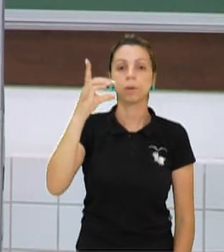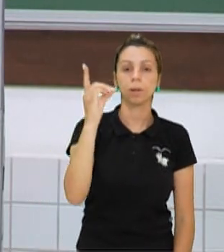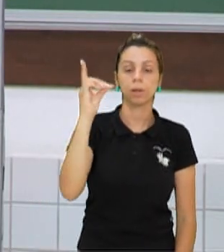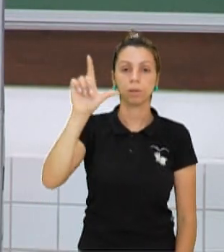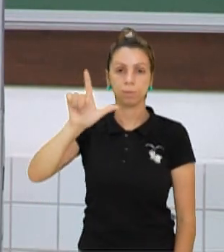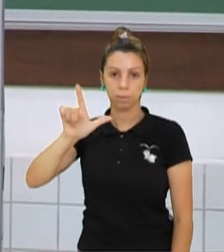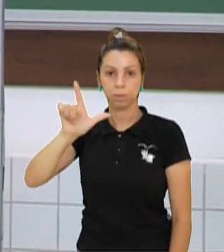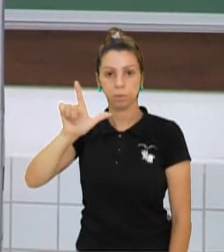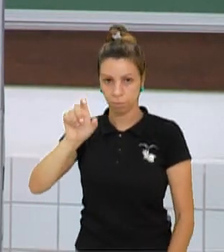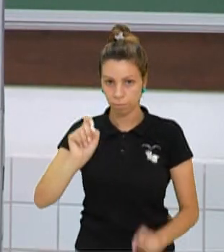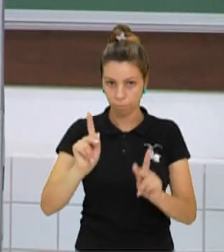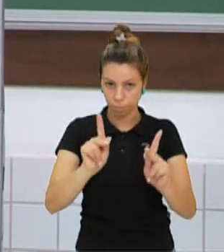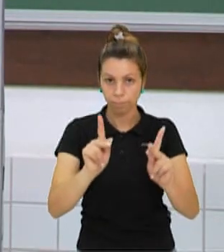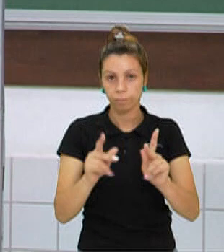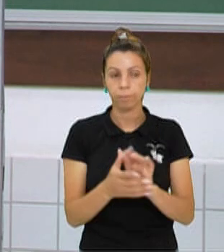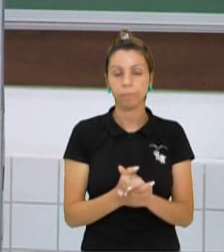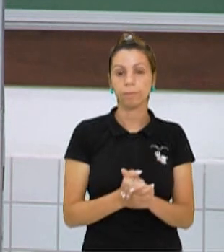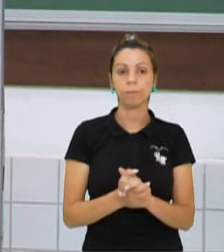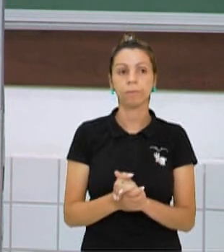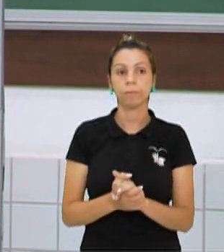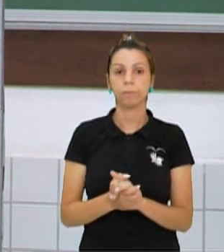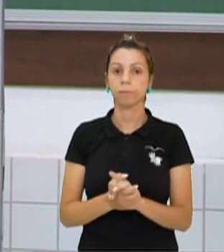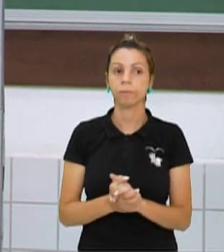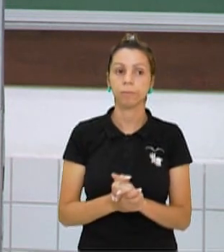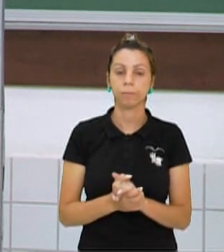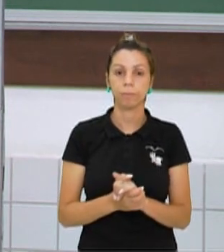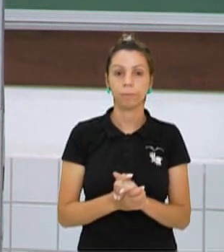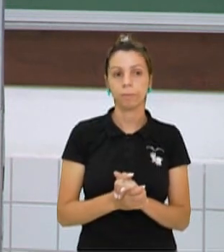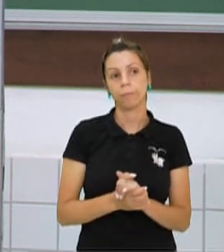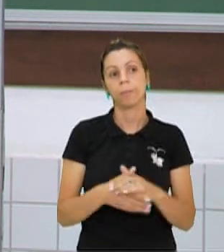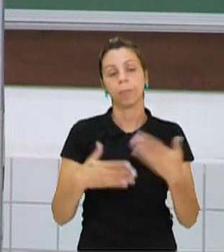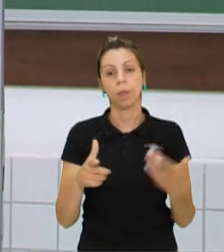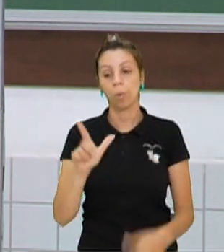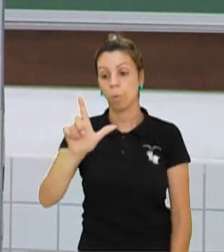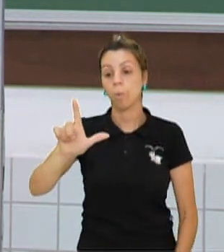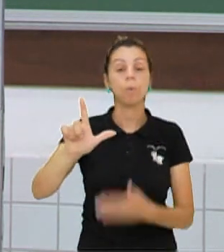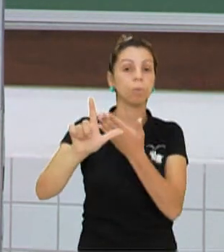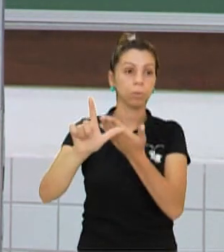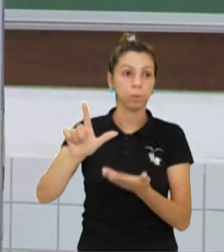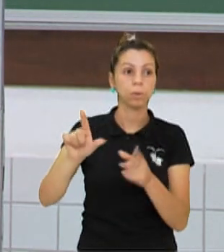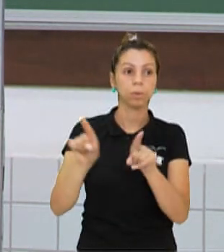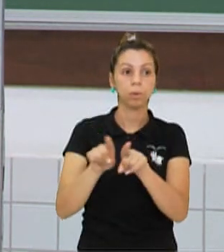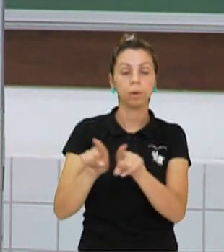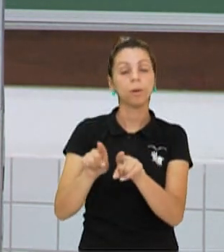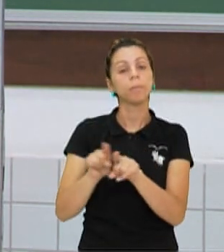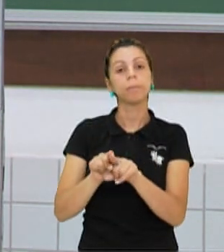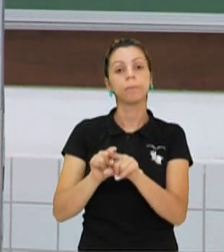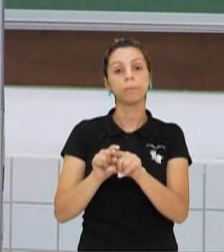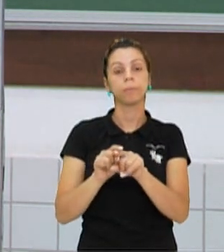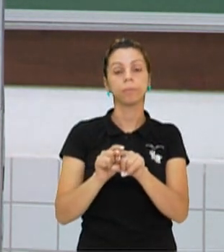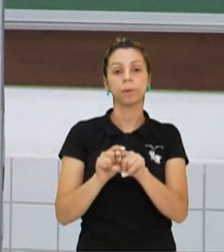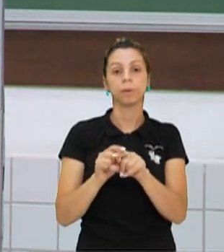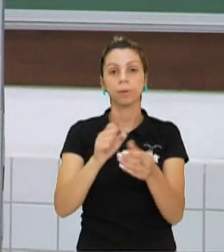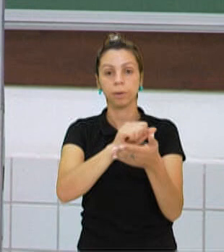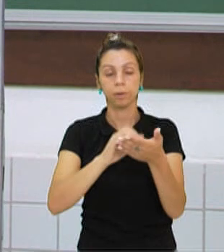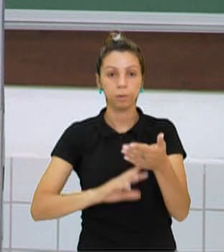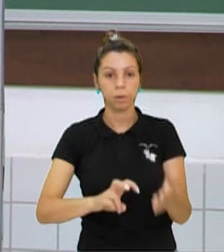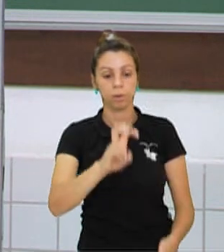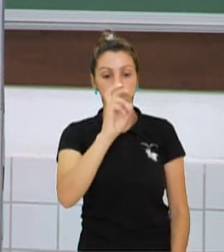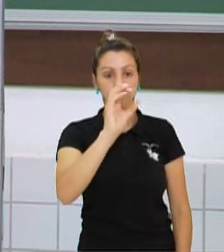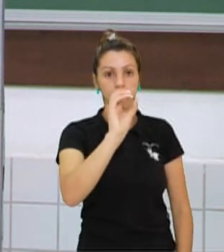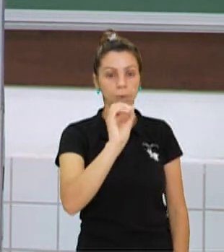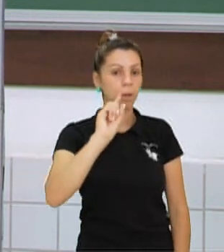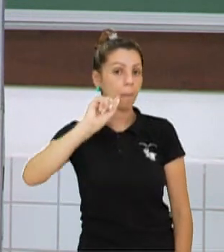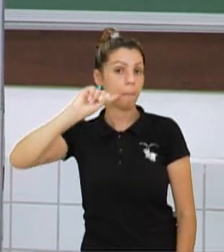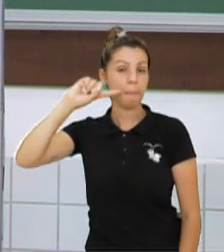decilitros, ok? Então aqui, até o próprio litro, né? Como no exercício está dando para a gente 50.000 litros, né?